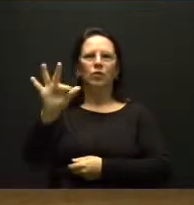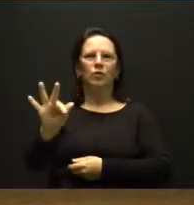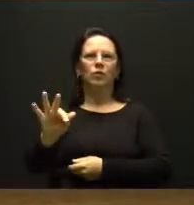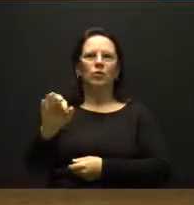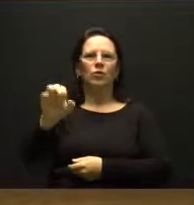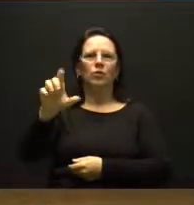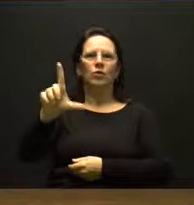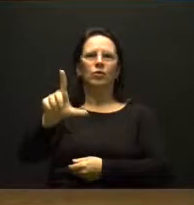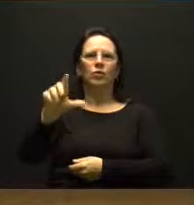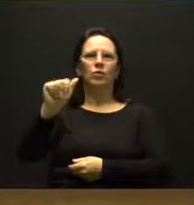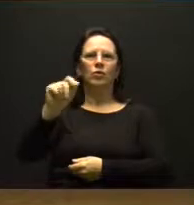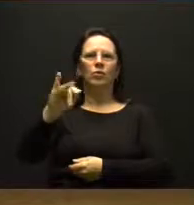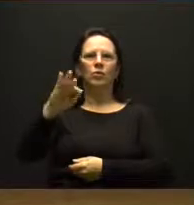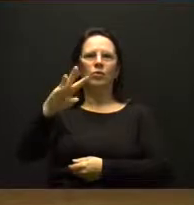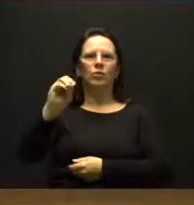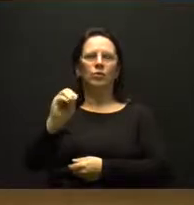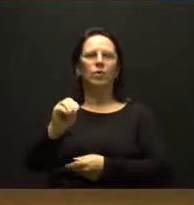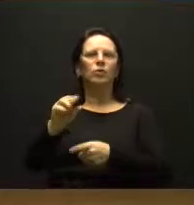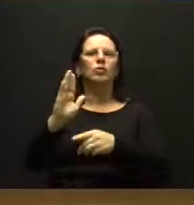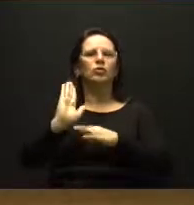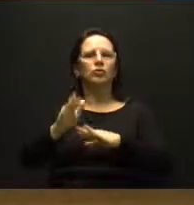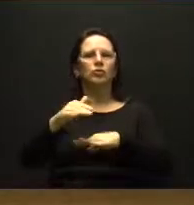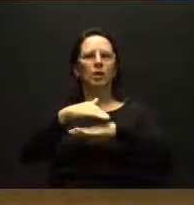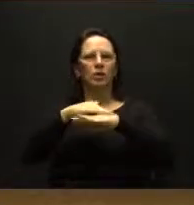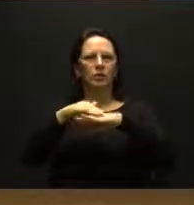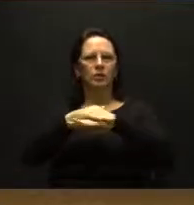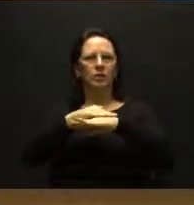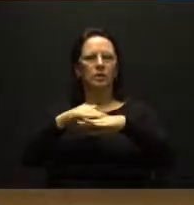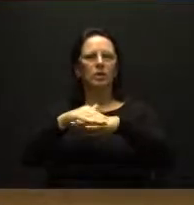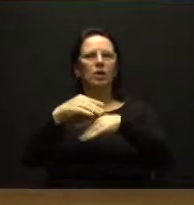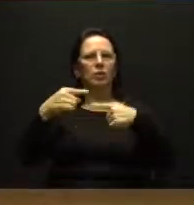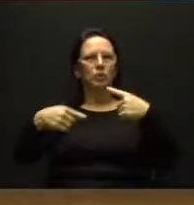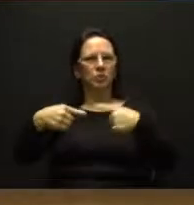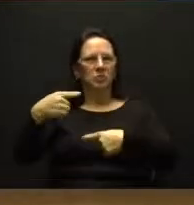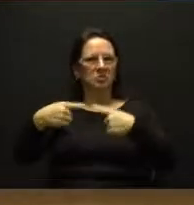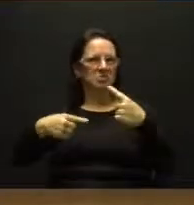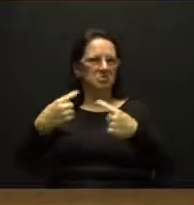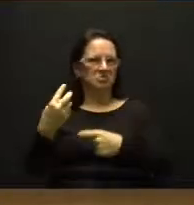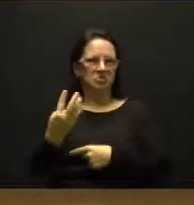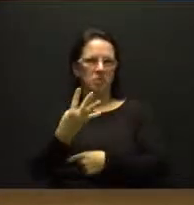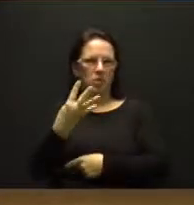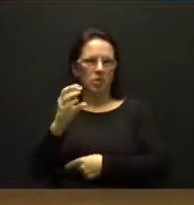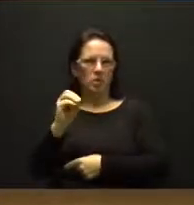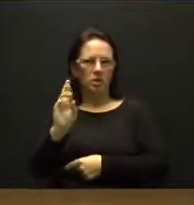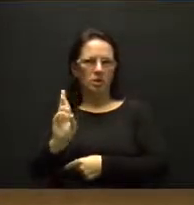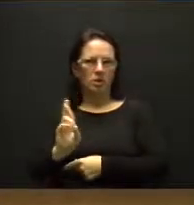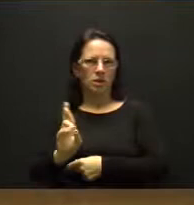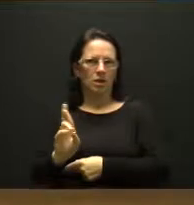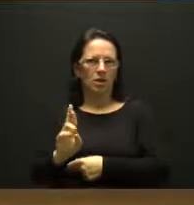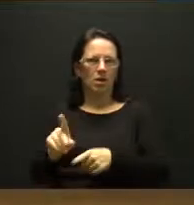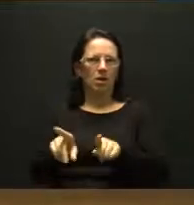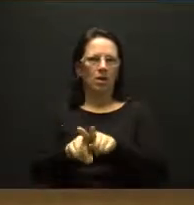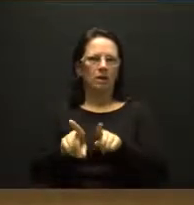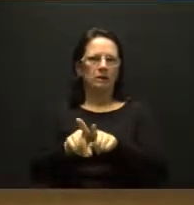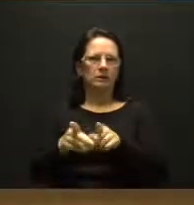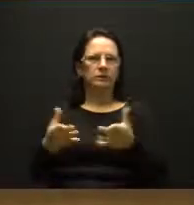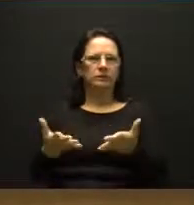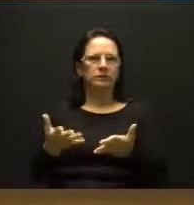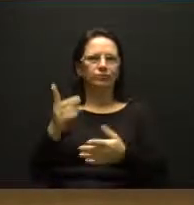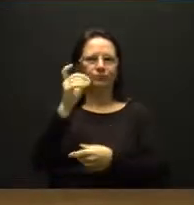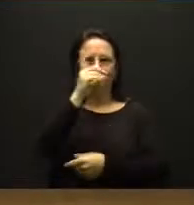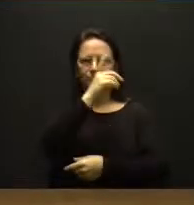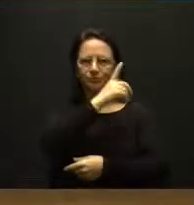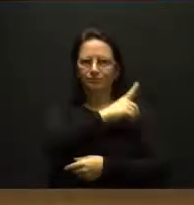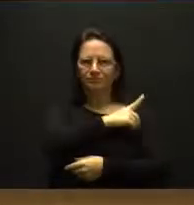moradores da mantiqueira se reunido discutindo esse valor de r$400 que pra mim é um valor que não condiz com a realidade e